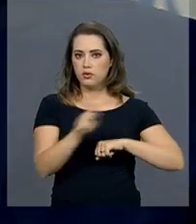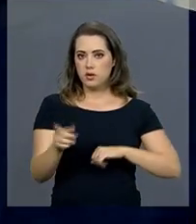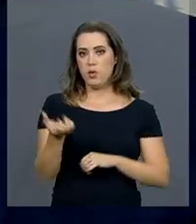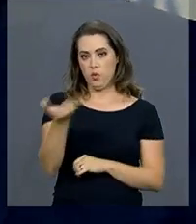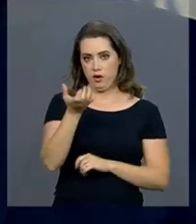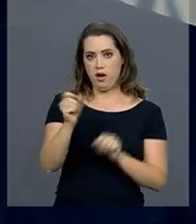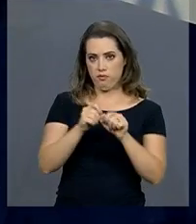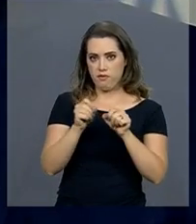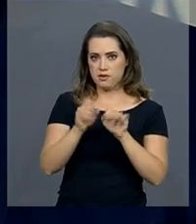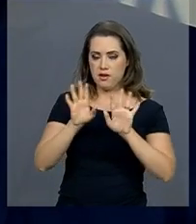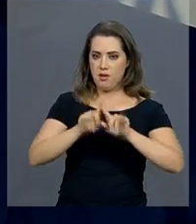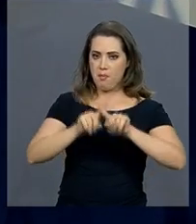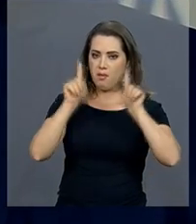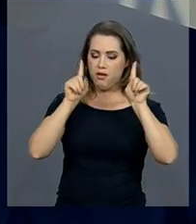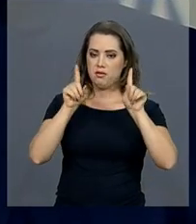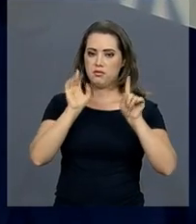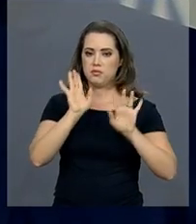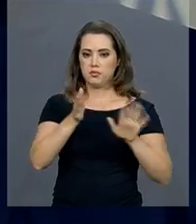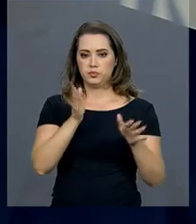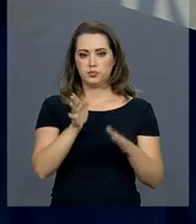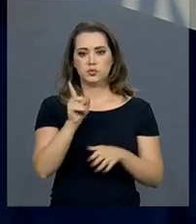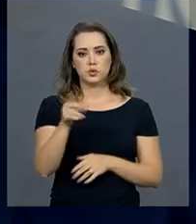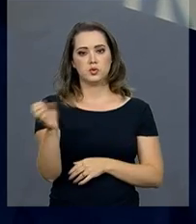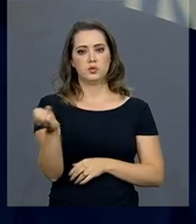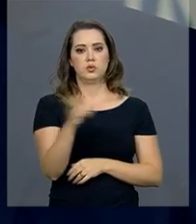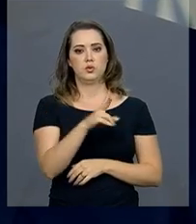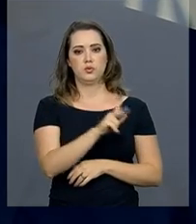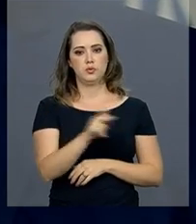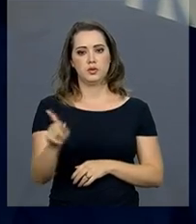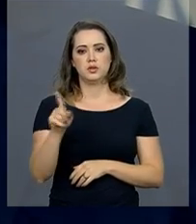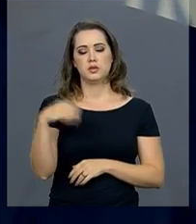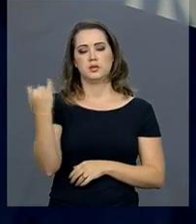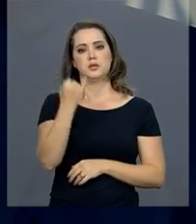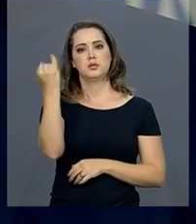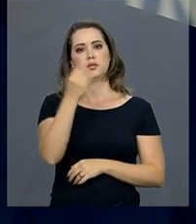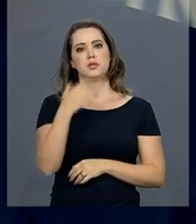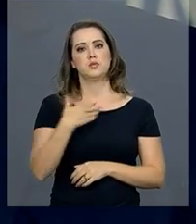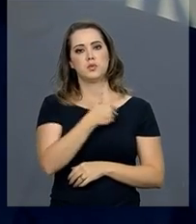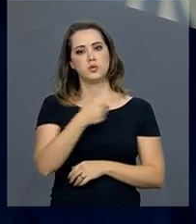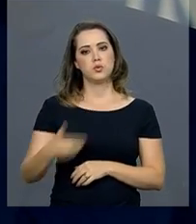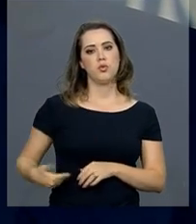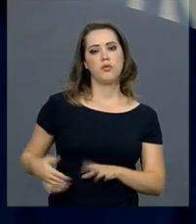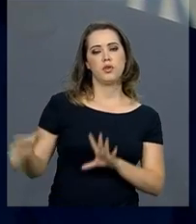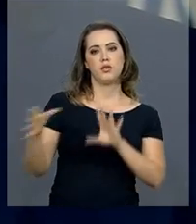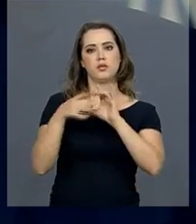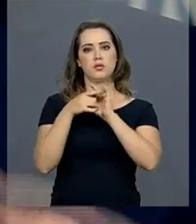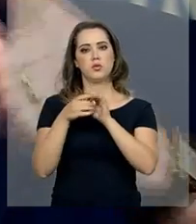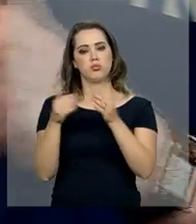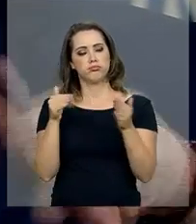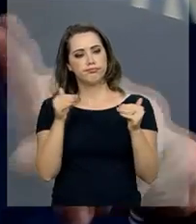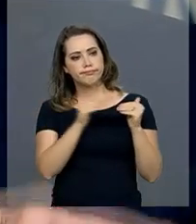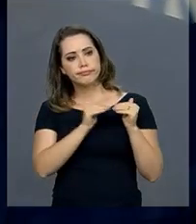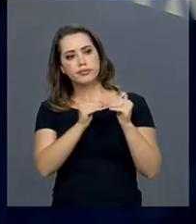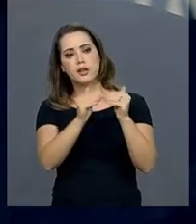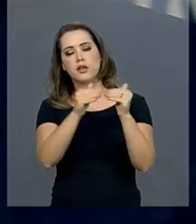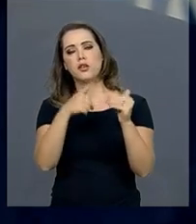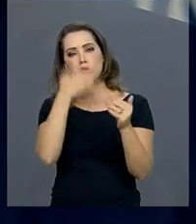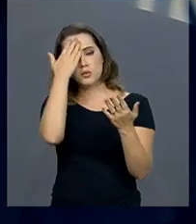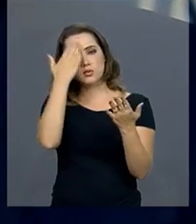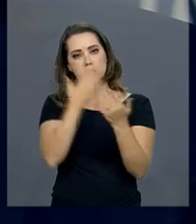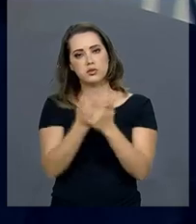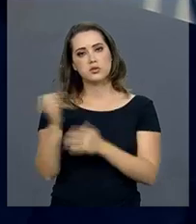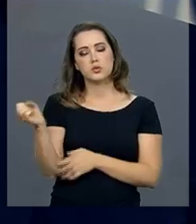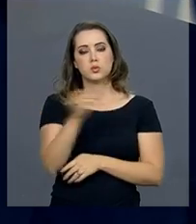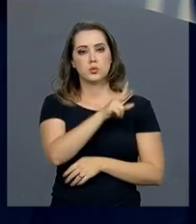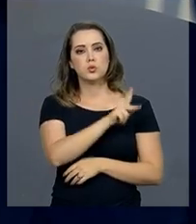lá mas já com um novo presidente eleito é importante que o governo se articule com o novo presidente tenho certeza que o novo